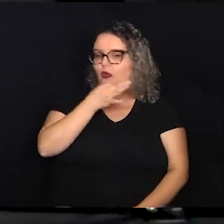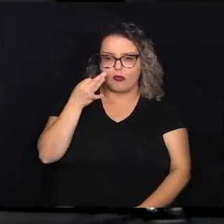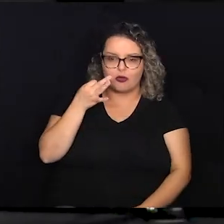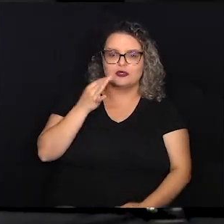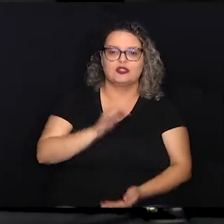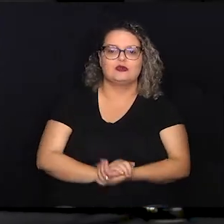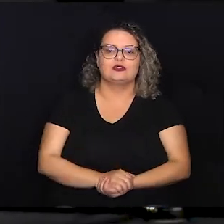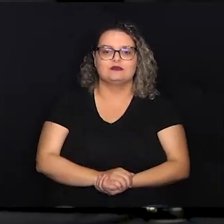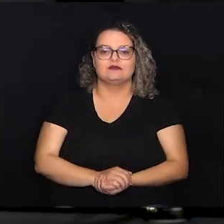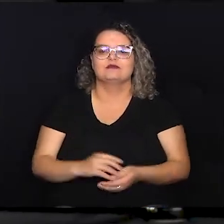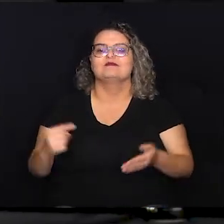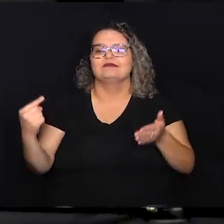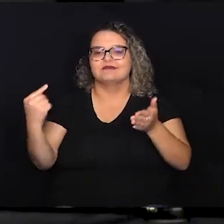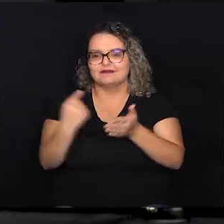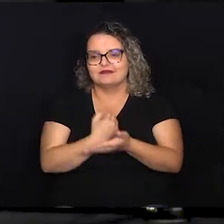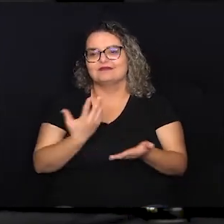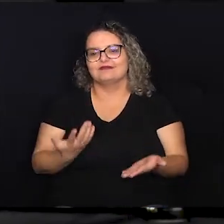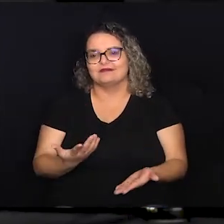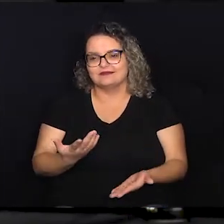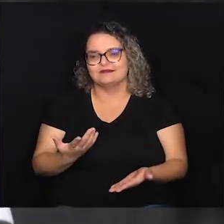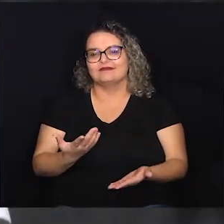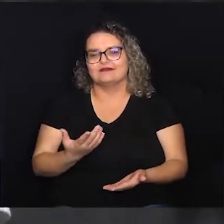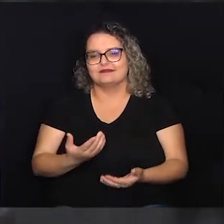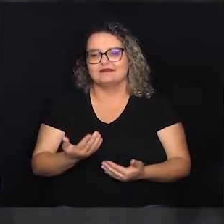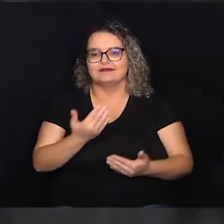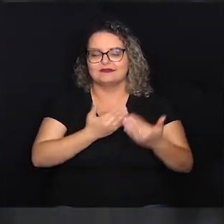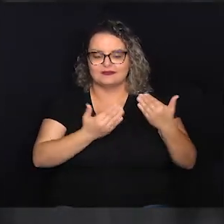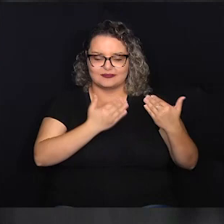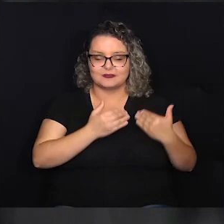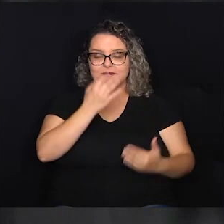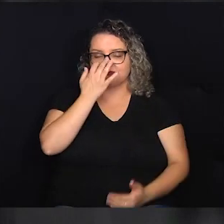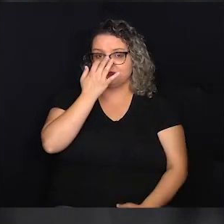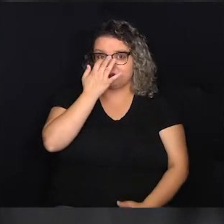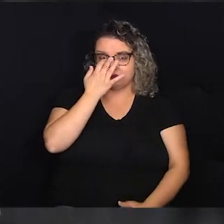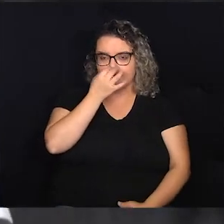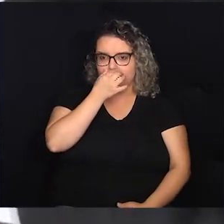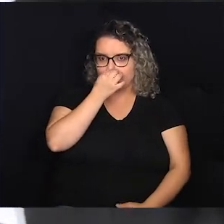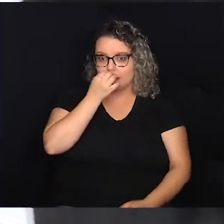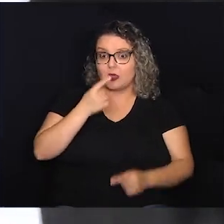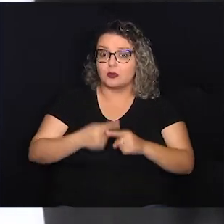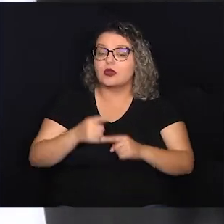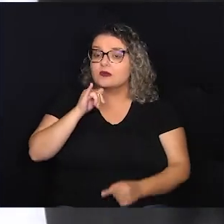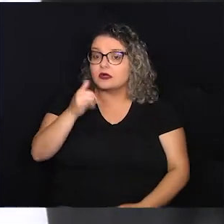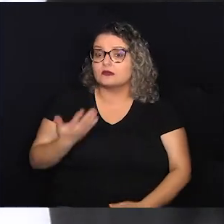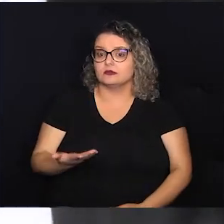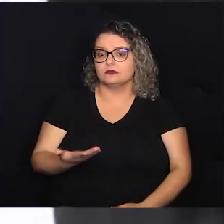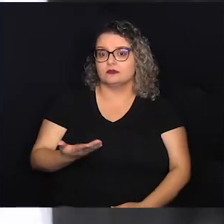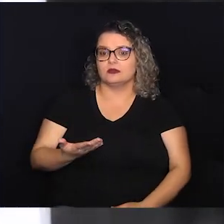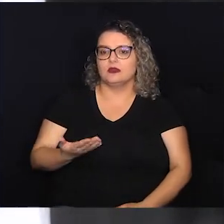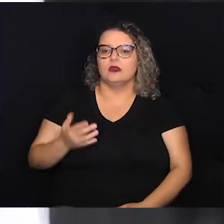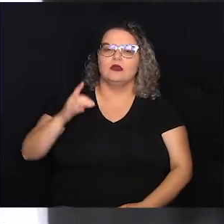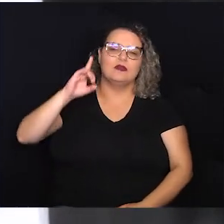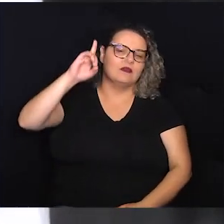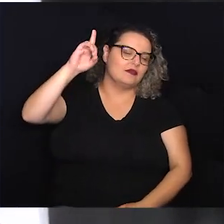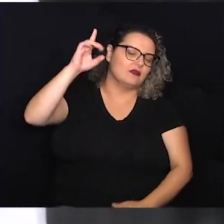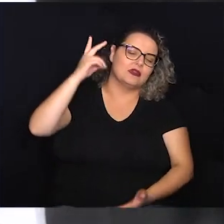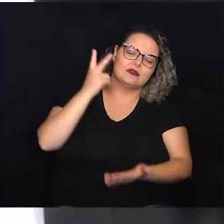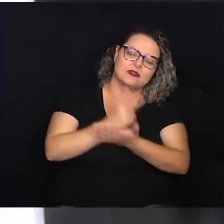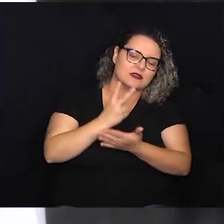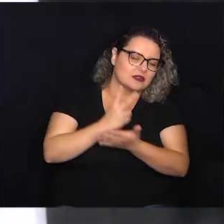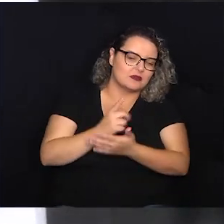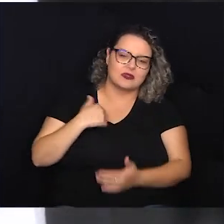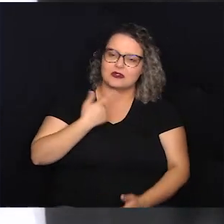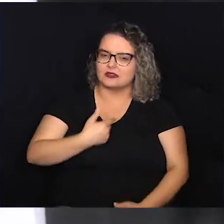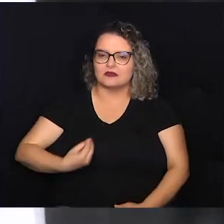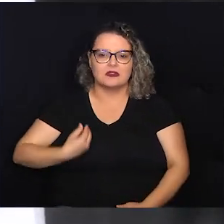vender água e a vender gás? Ótimo. Essa é uma pergunta que eu tenho que voltar um pouco lá atrás. Por que eu